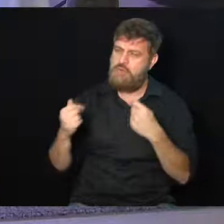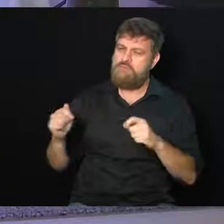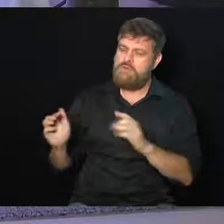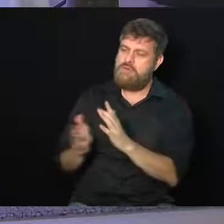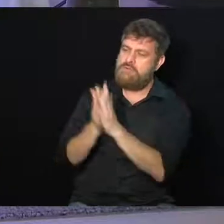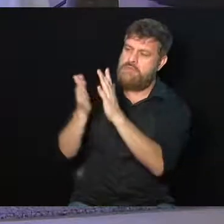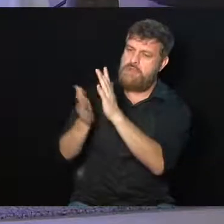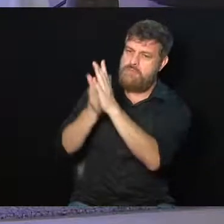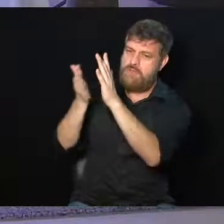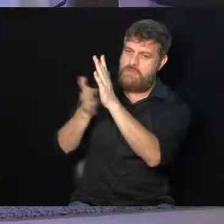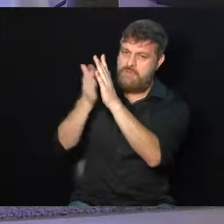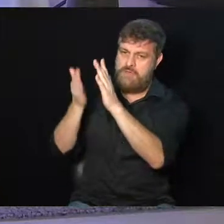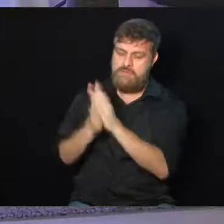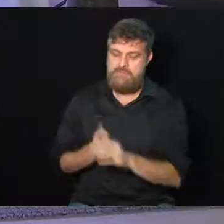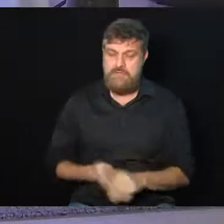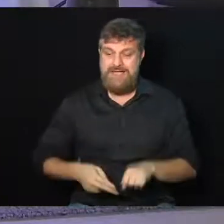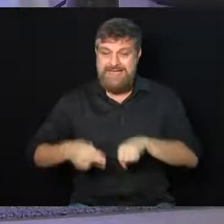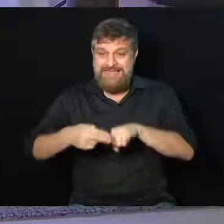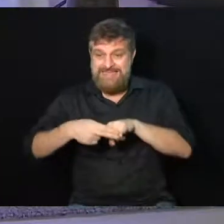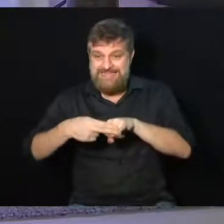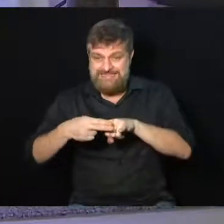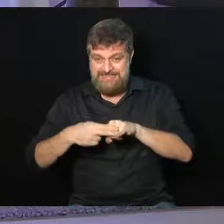8ª Igreja do Nazareno.